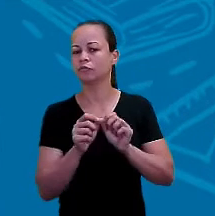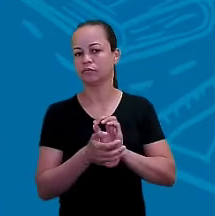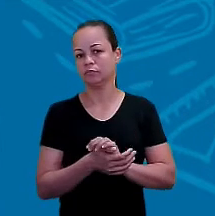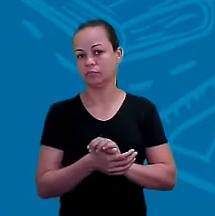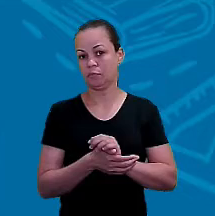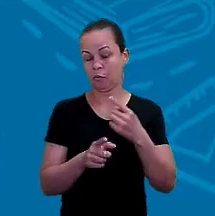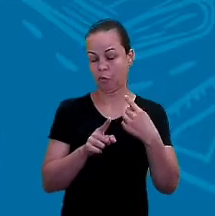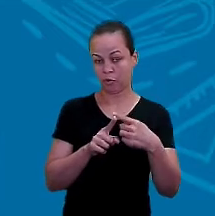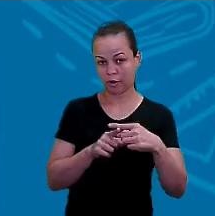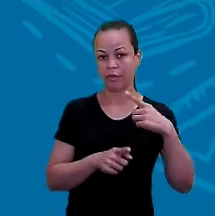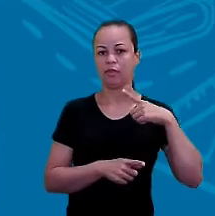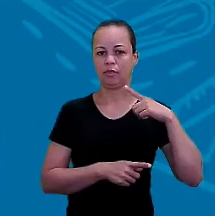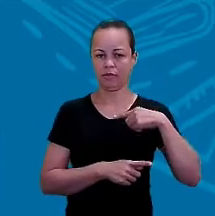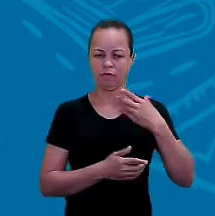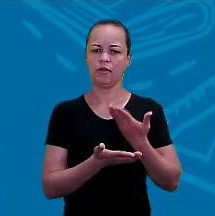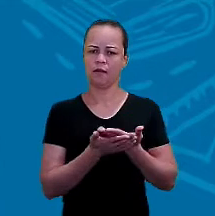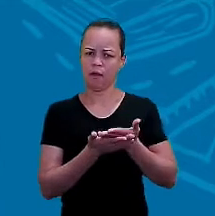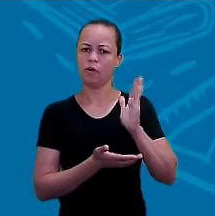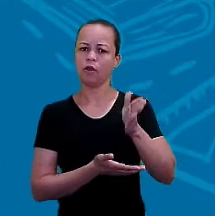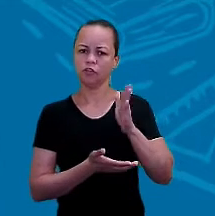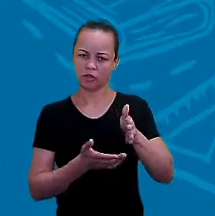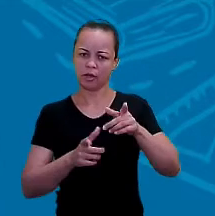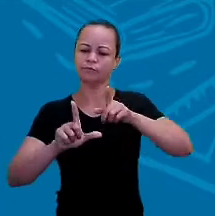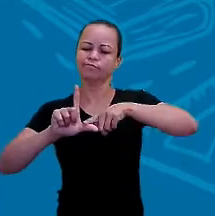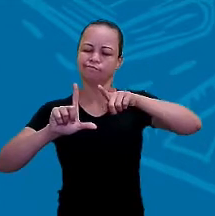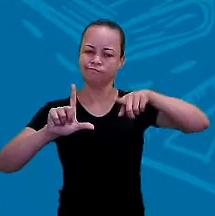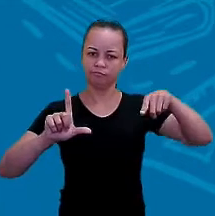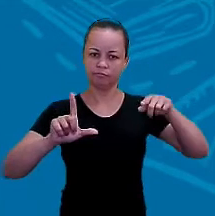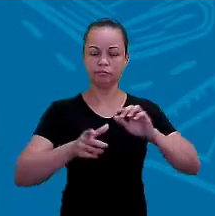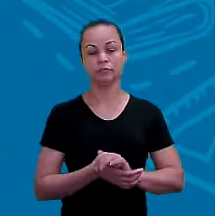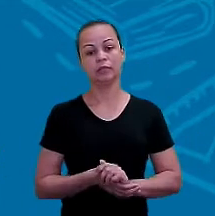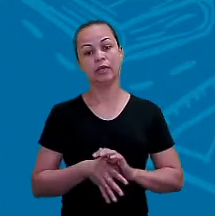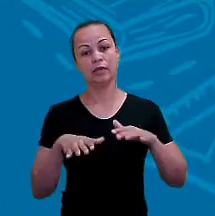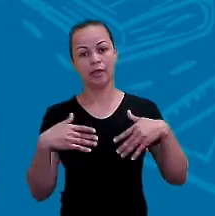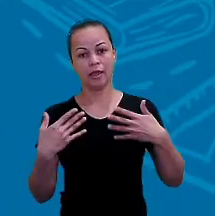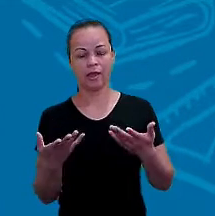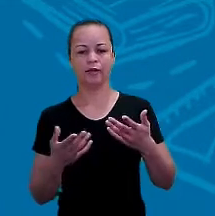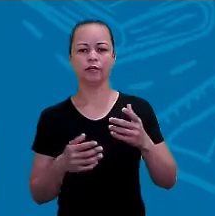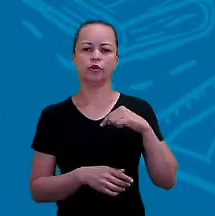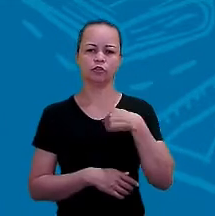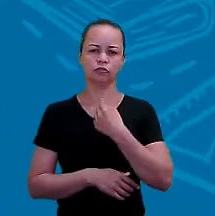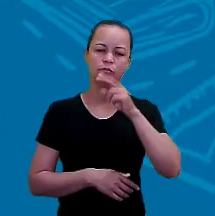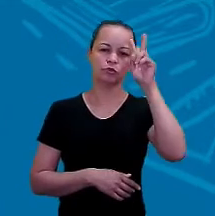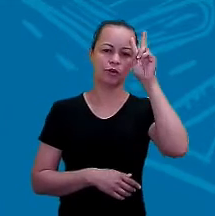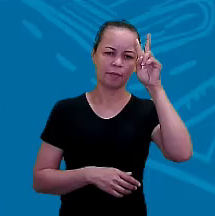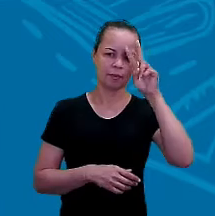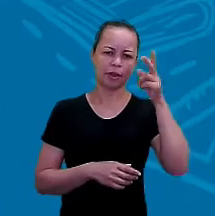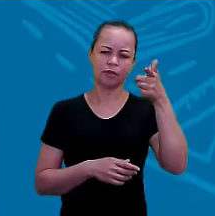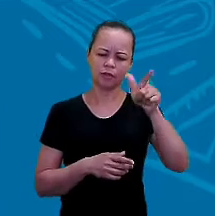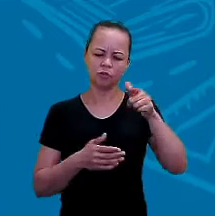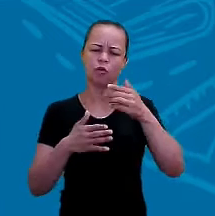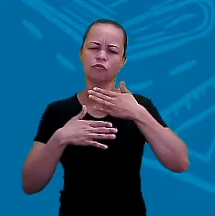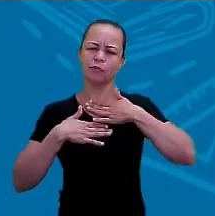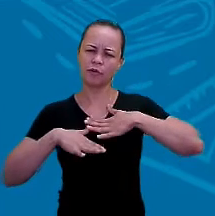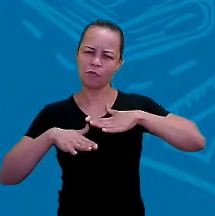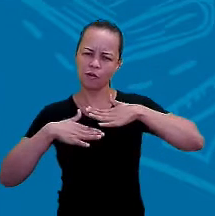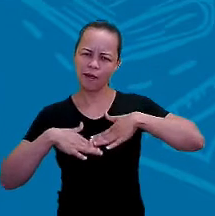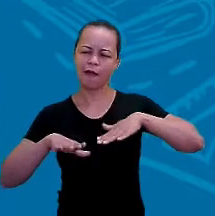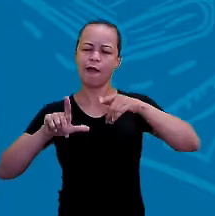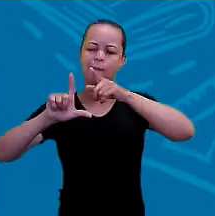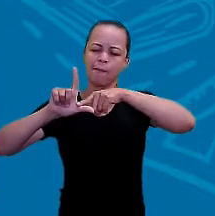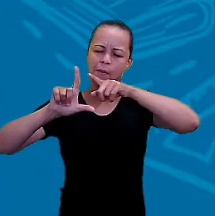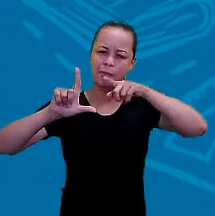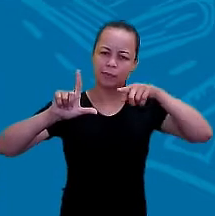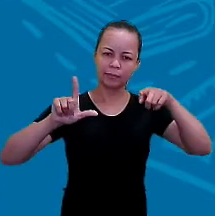os gráficos, tá certo? E aí a gente vai com calma, relembrar todo o nosso assunto, tudo bem tranquilo, tá